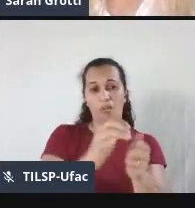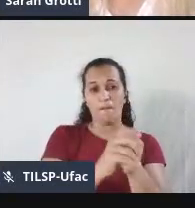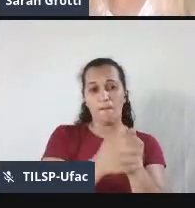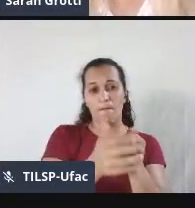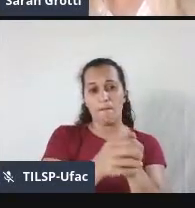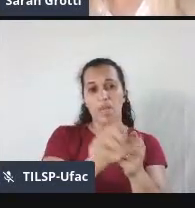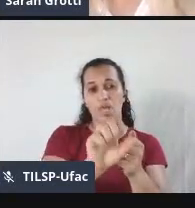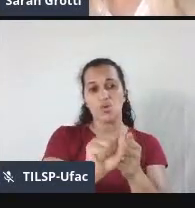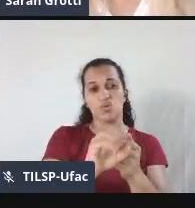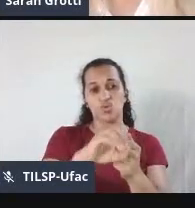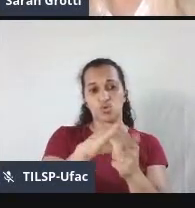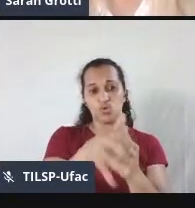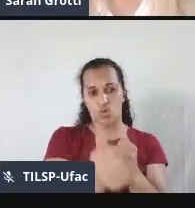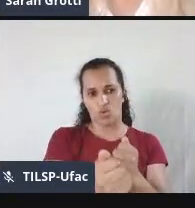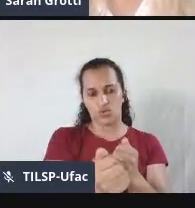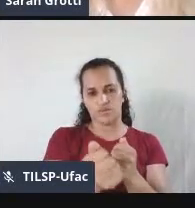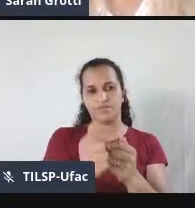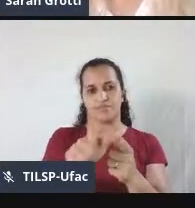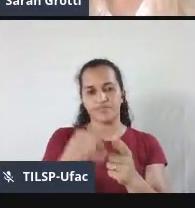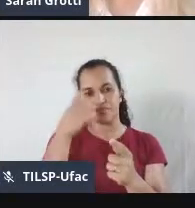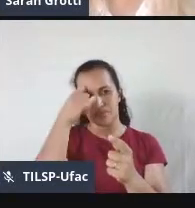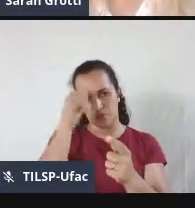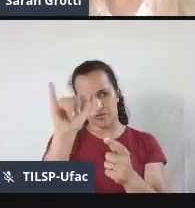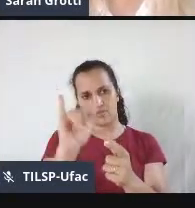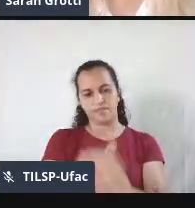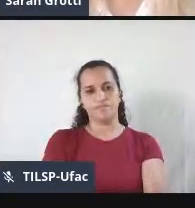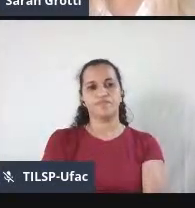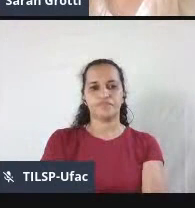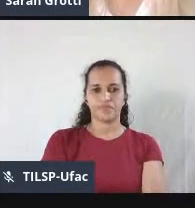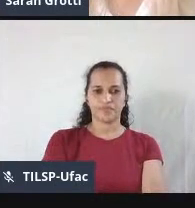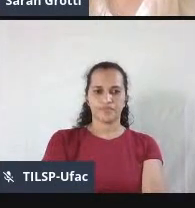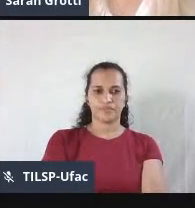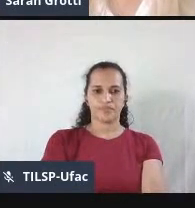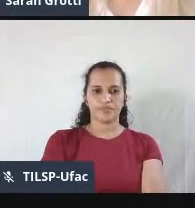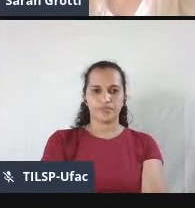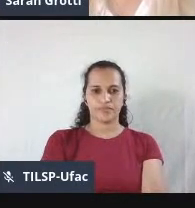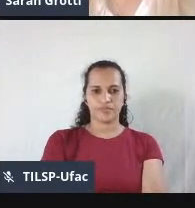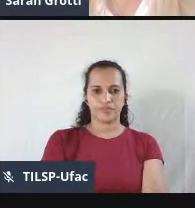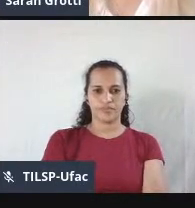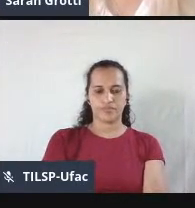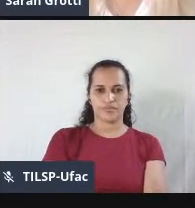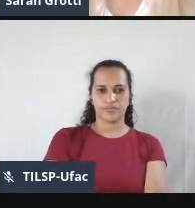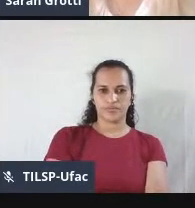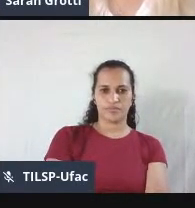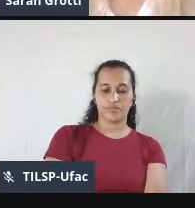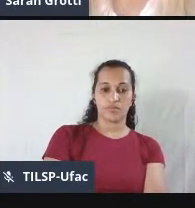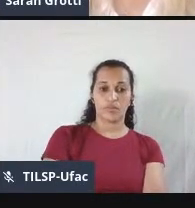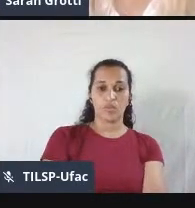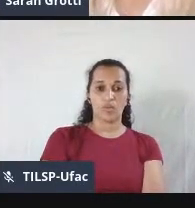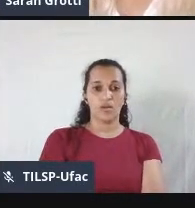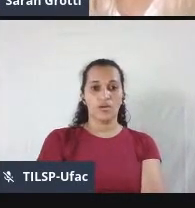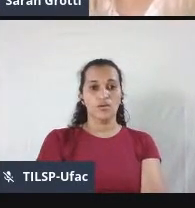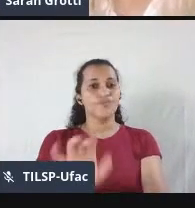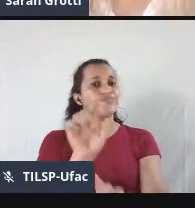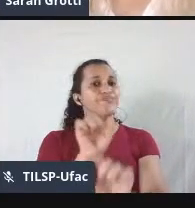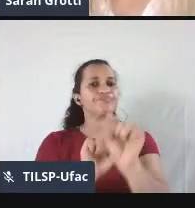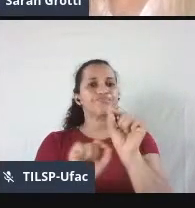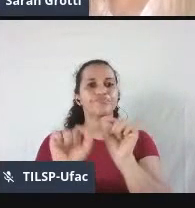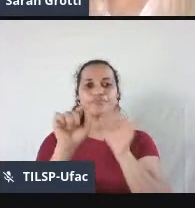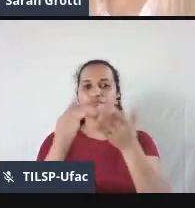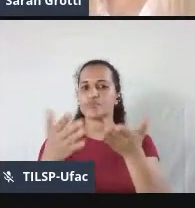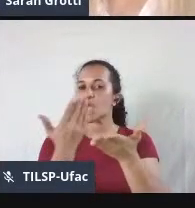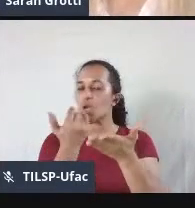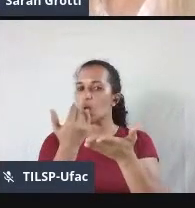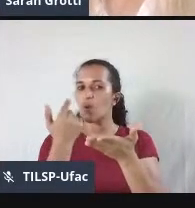de ômega 6, que é pró-inflamatório. Aí eu trouxe aqui a recomendação, mais ou menos, para a gente